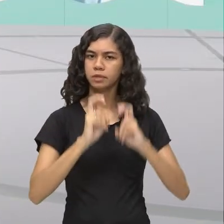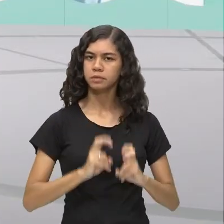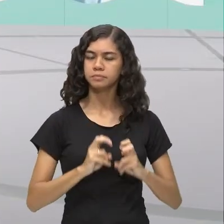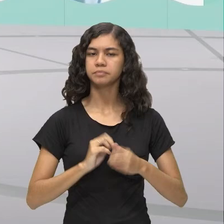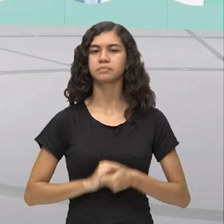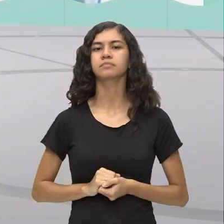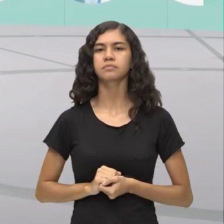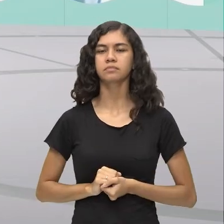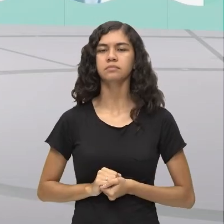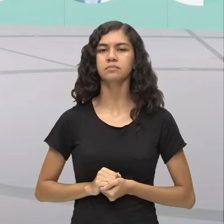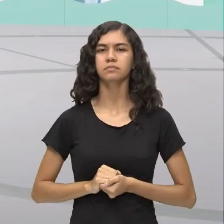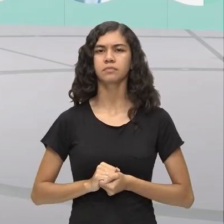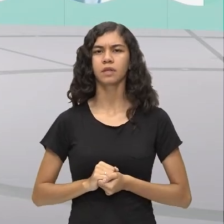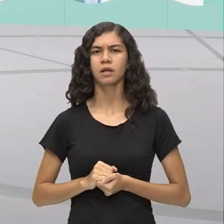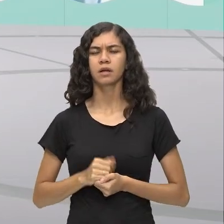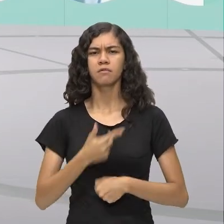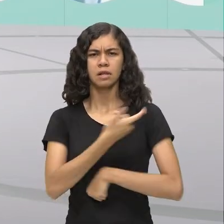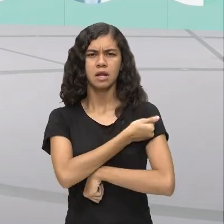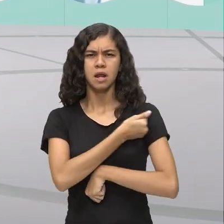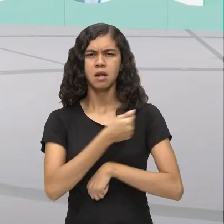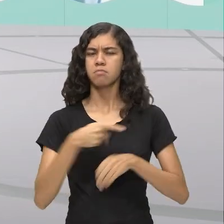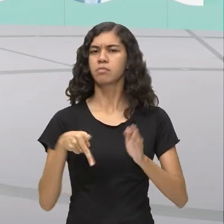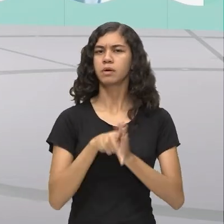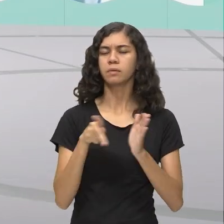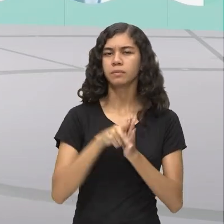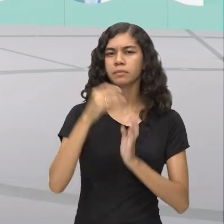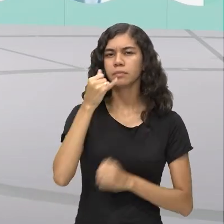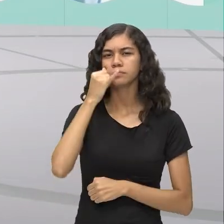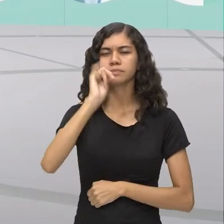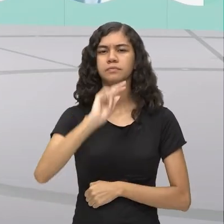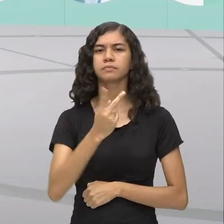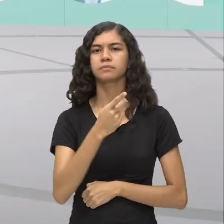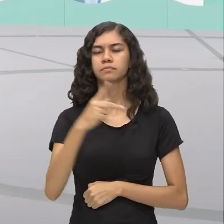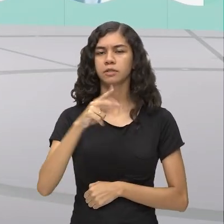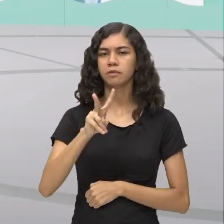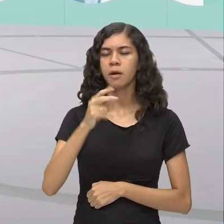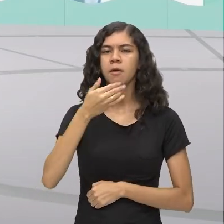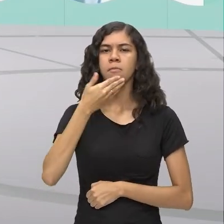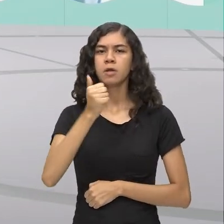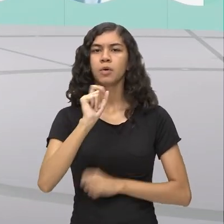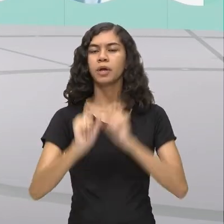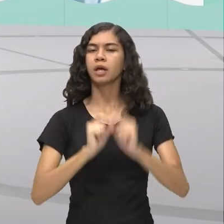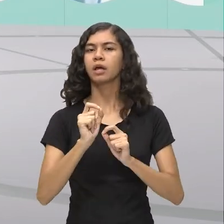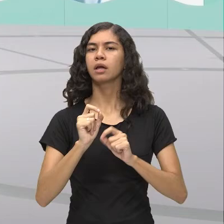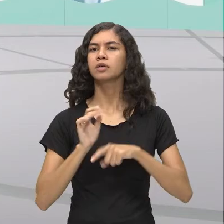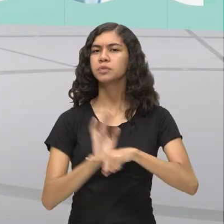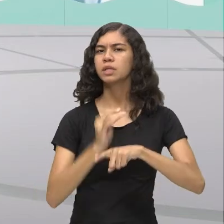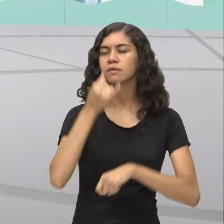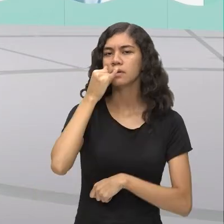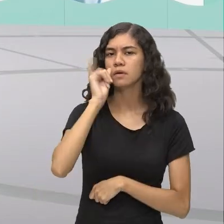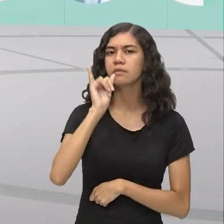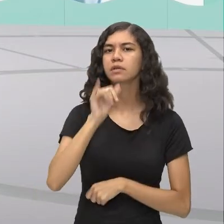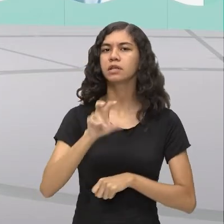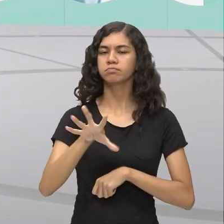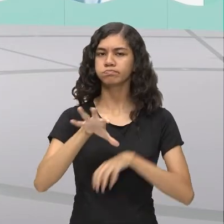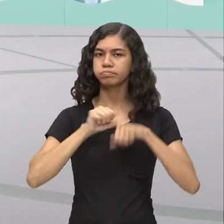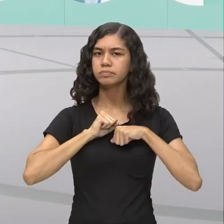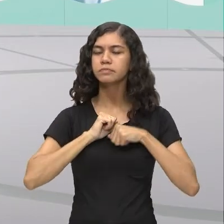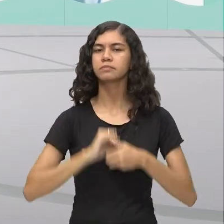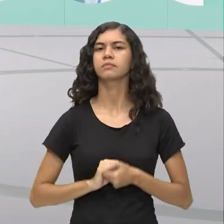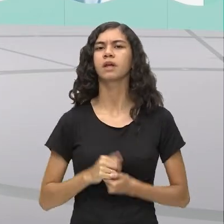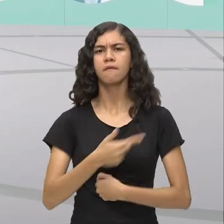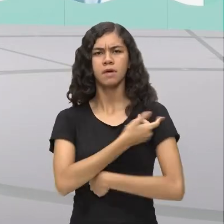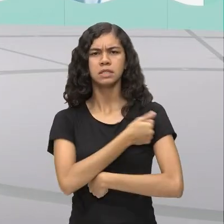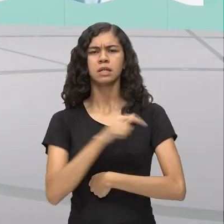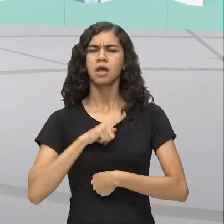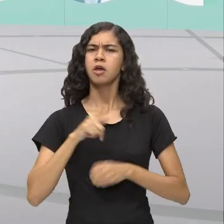Vacinar-se contra o HPV é a medida mais eficaz de se prevenir contra a infecção. A vacina ela é distribuída gratuitamente pelo SUS e